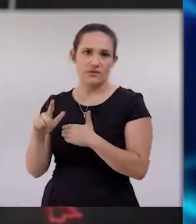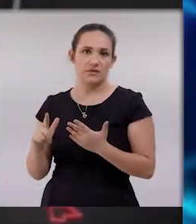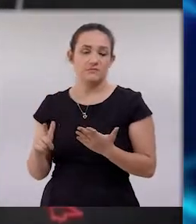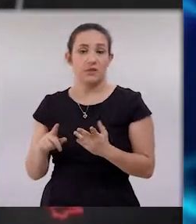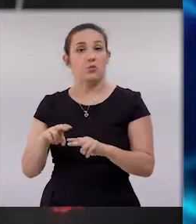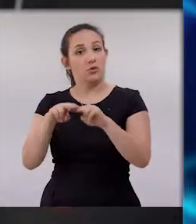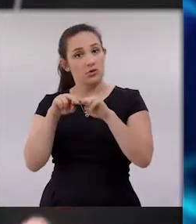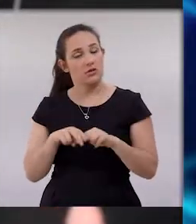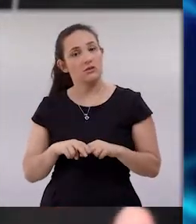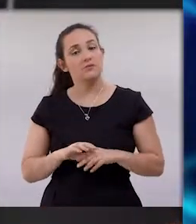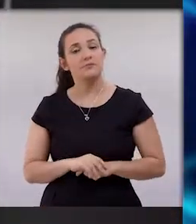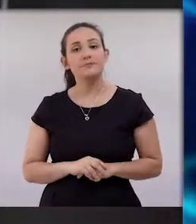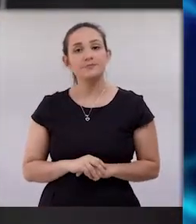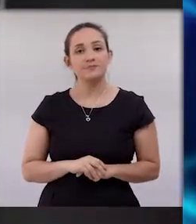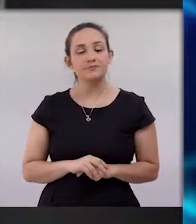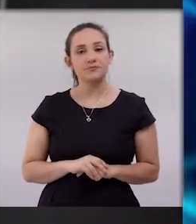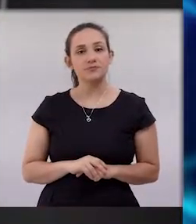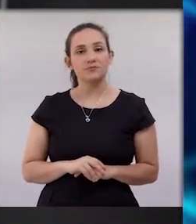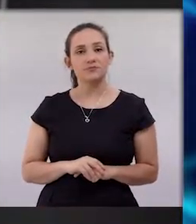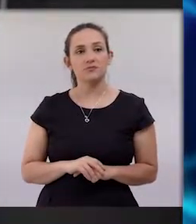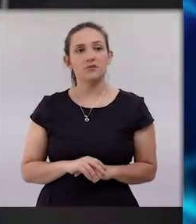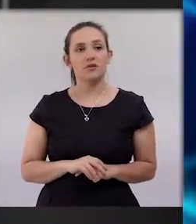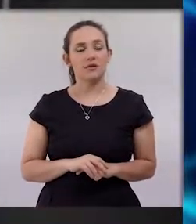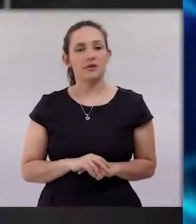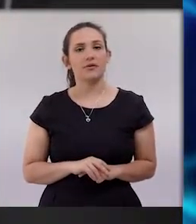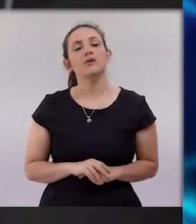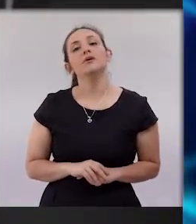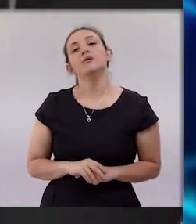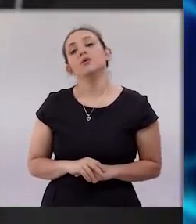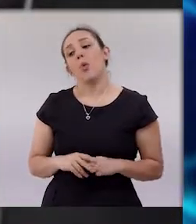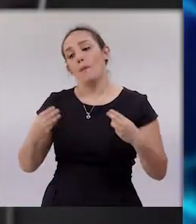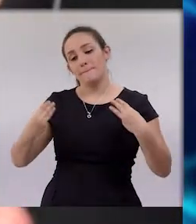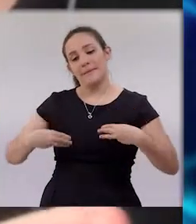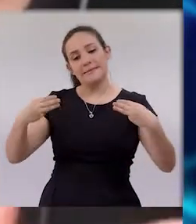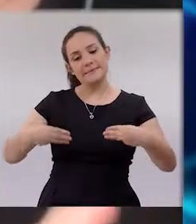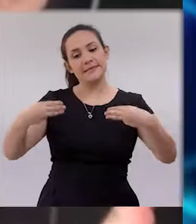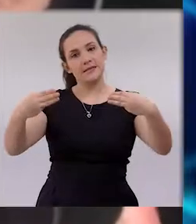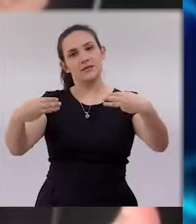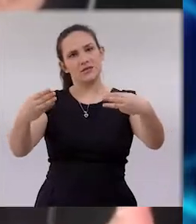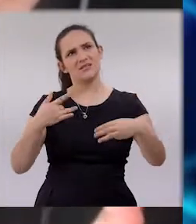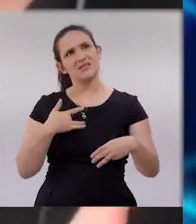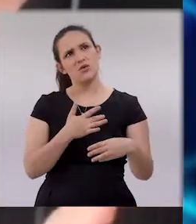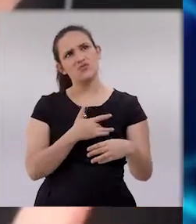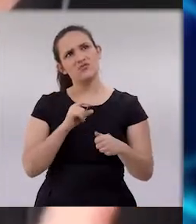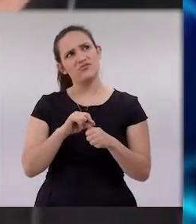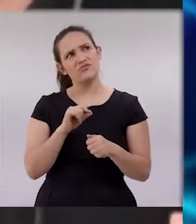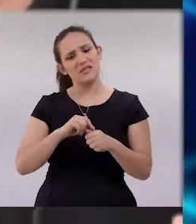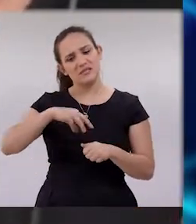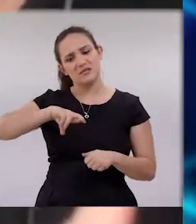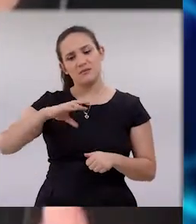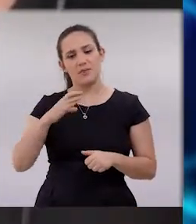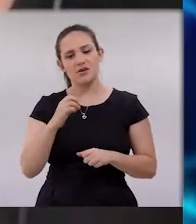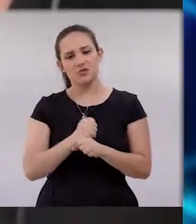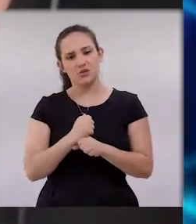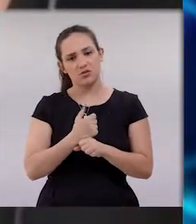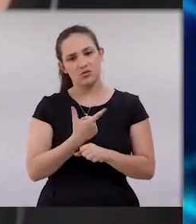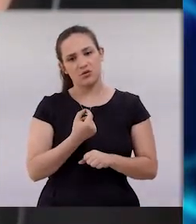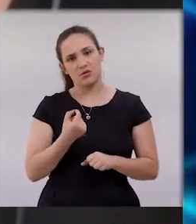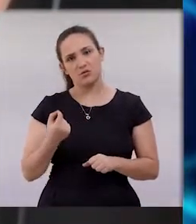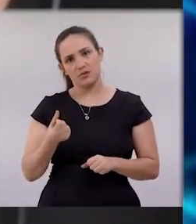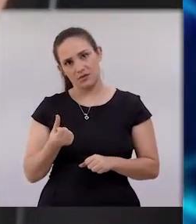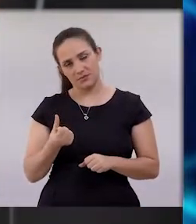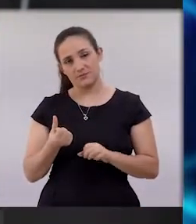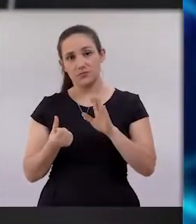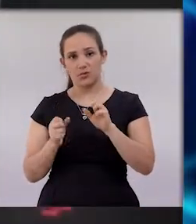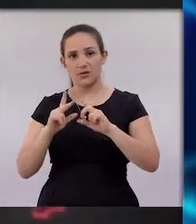mesmo inexistente. Então, a gente tem um Ministério da Saúde que em março promulgou essa